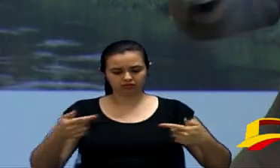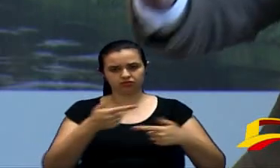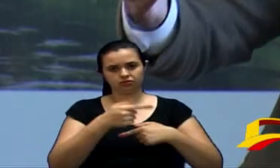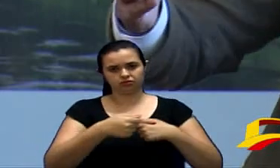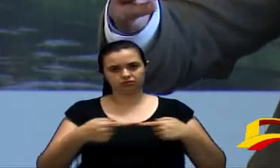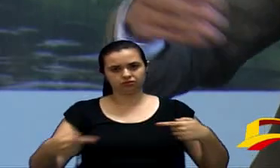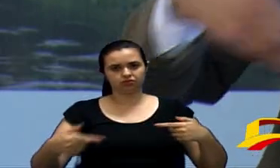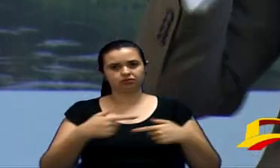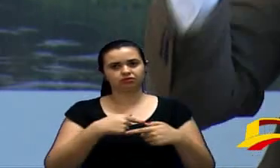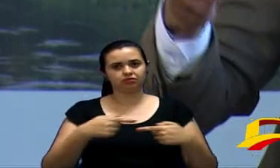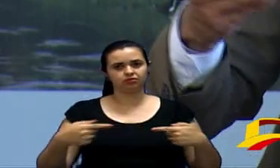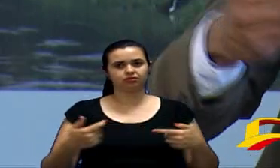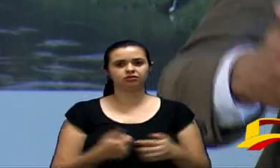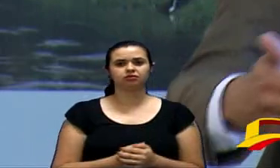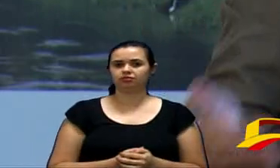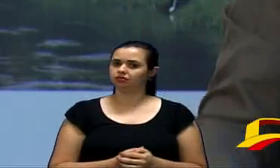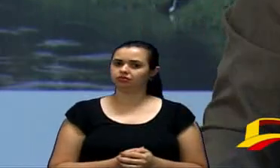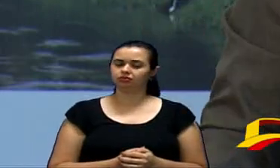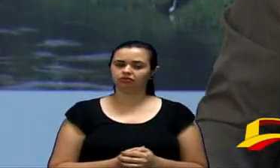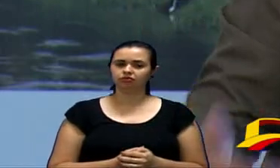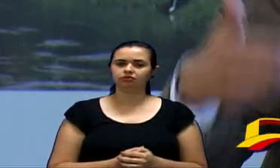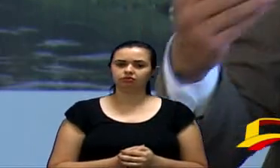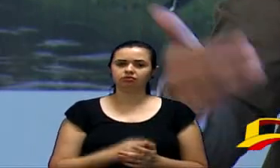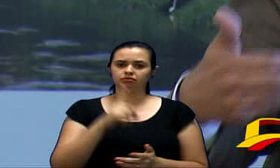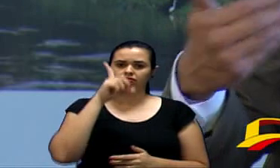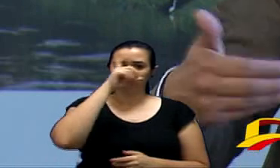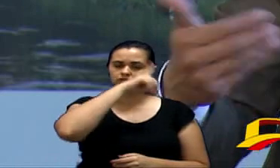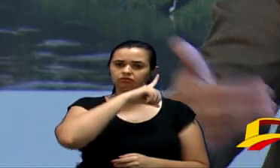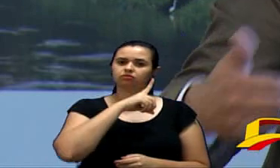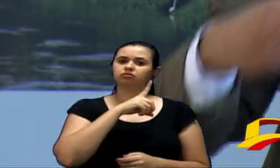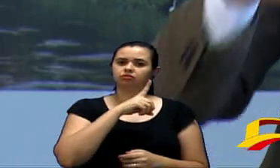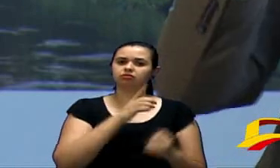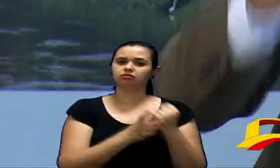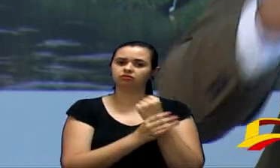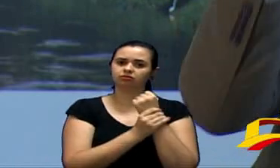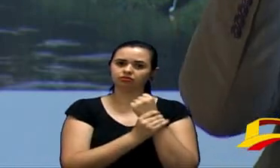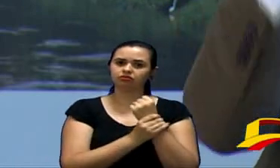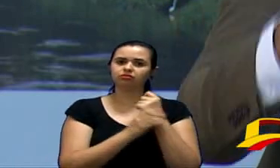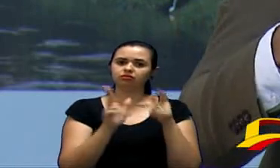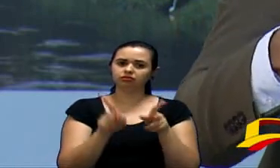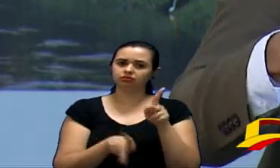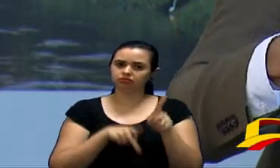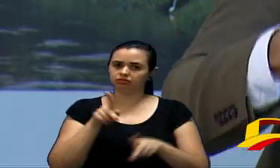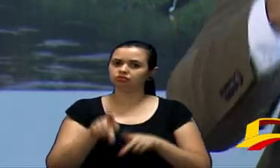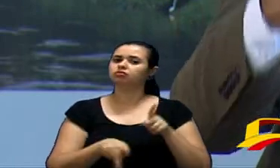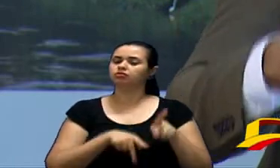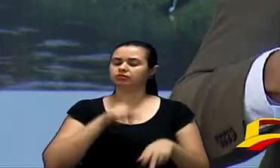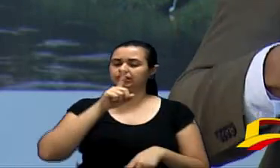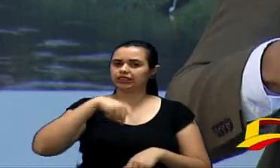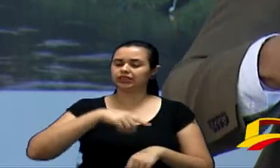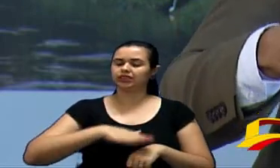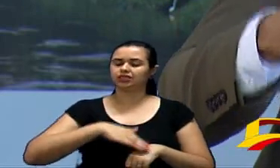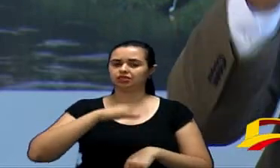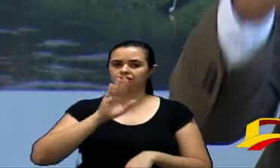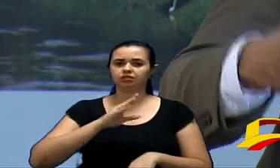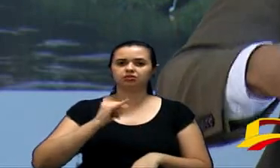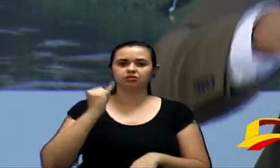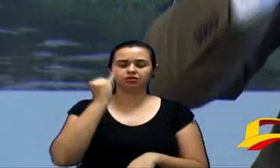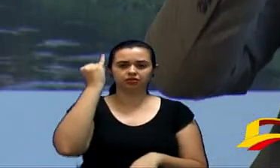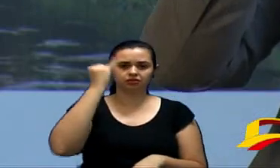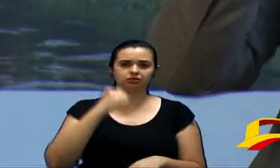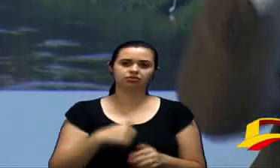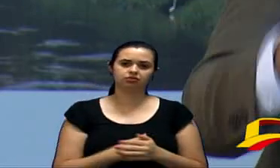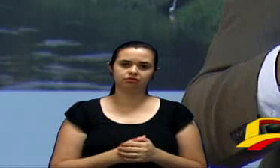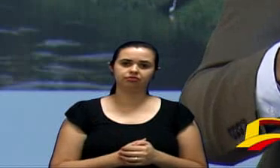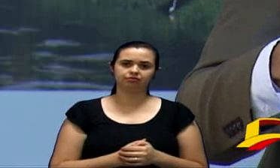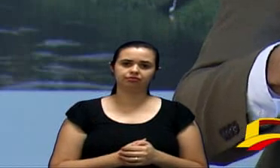diretamente também, não só com a Polícia Militar, como os agentes de segurança pública de extrema importância no município de Sorocaba, como